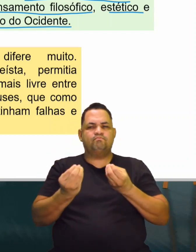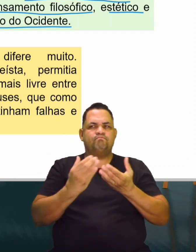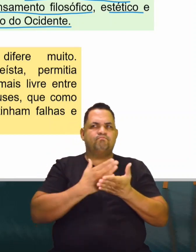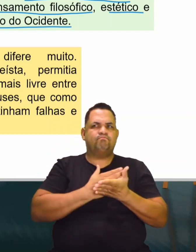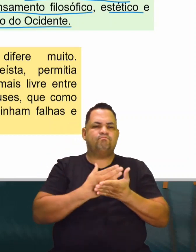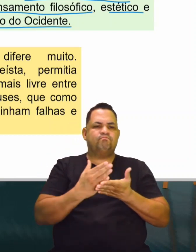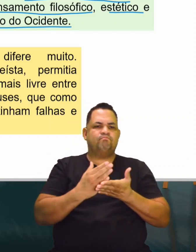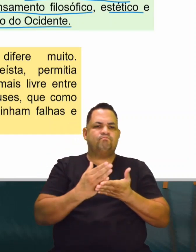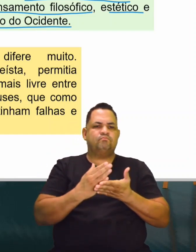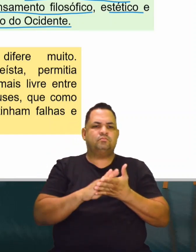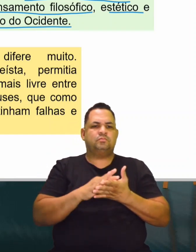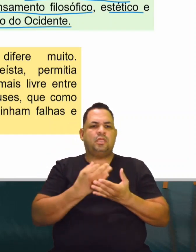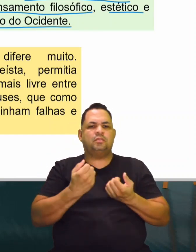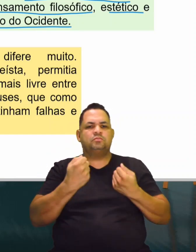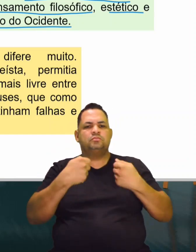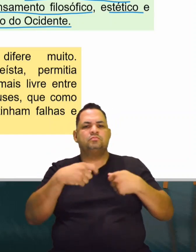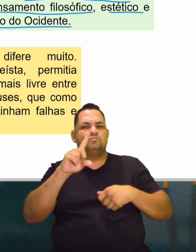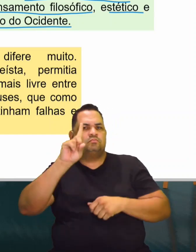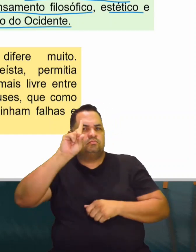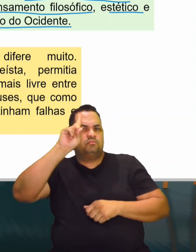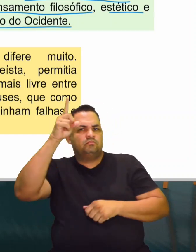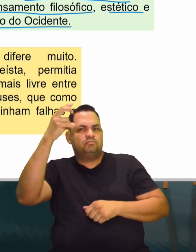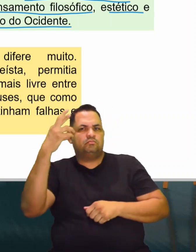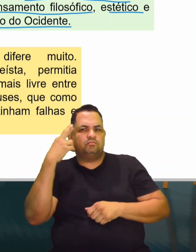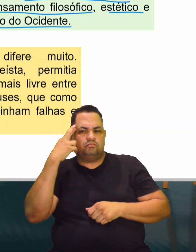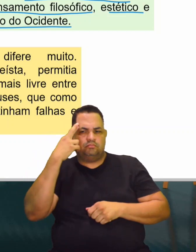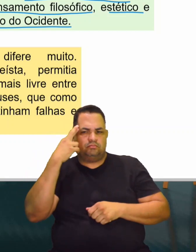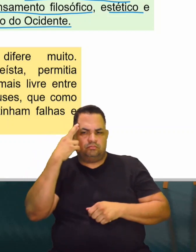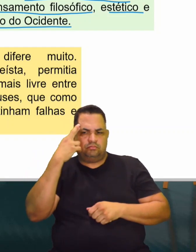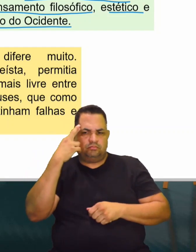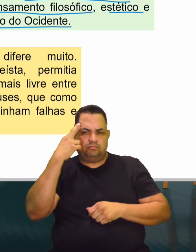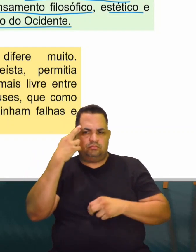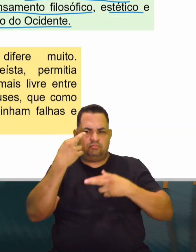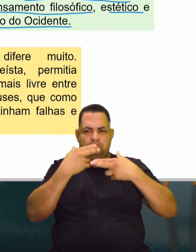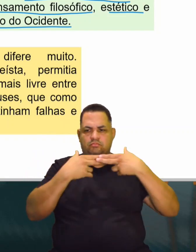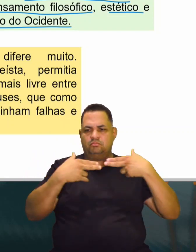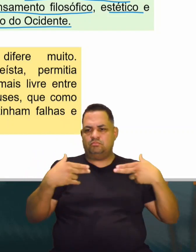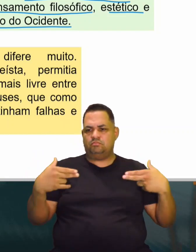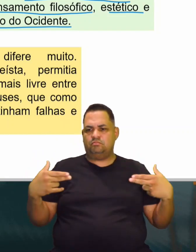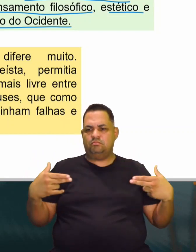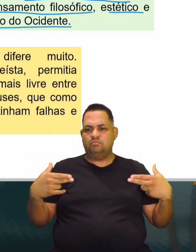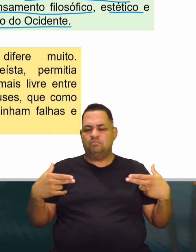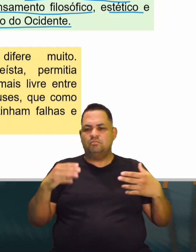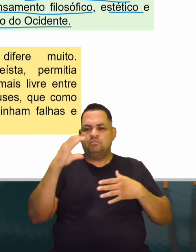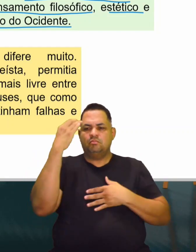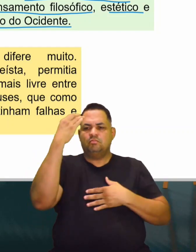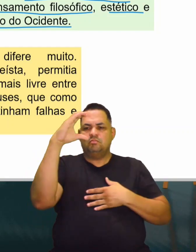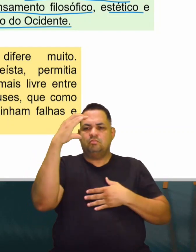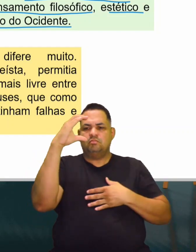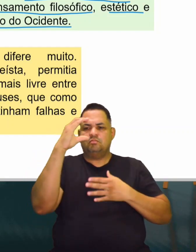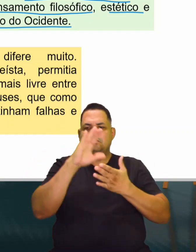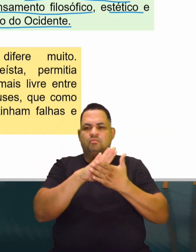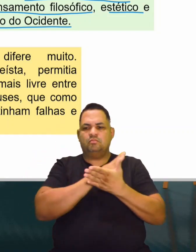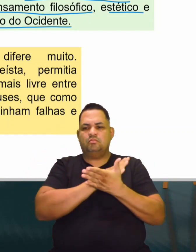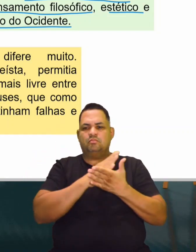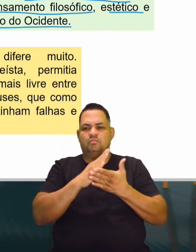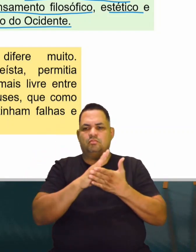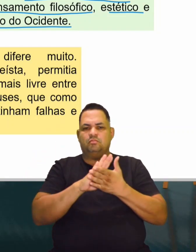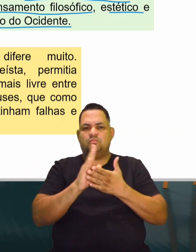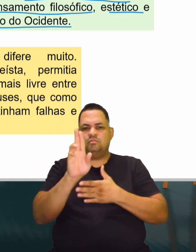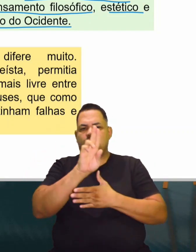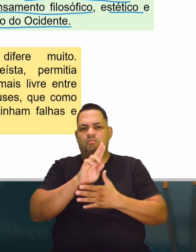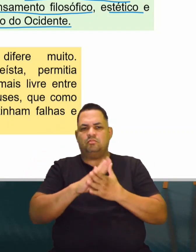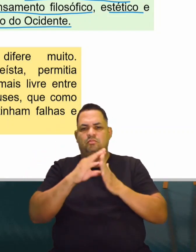as hipóteses, as ideias, não? A reflexão sobre as coisas. Então, a ciência, antes de tudo, para iniciar, para se aplicar um